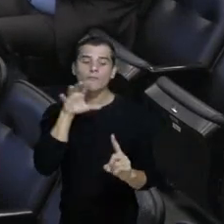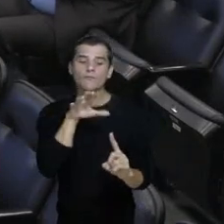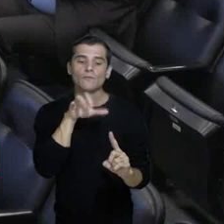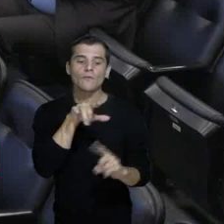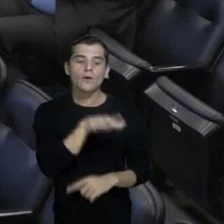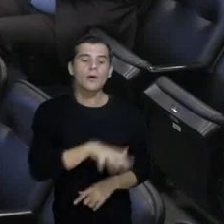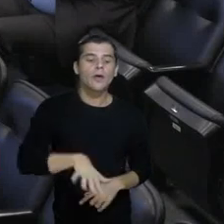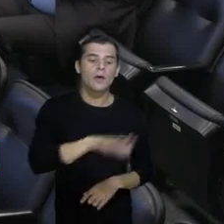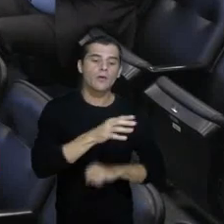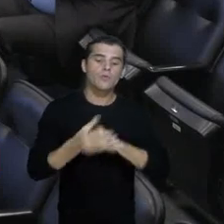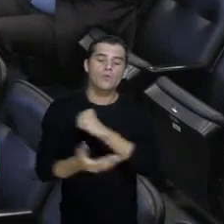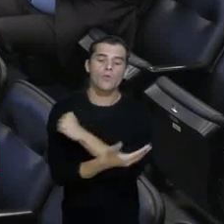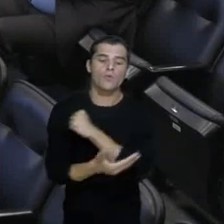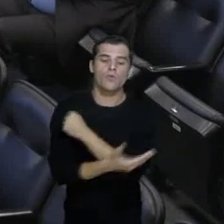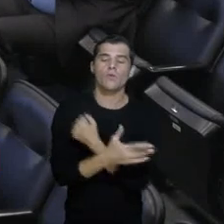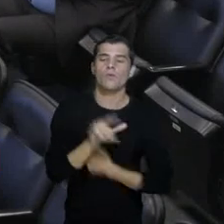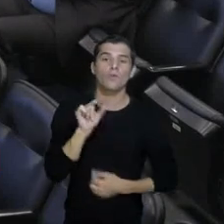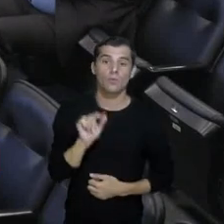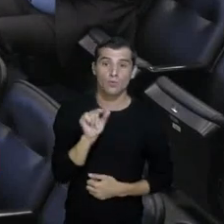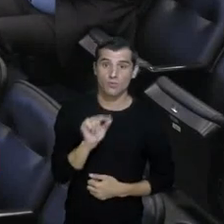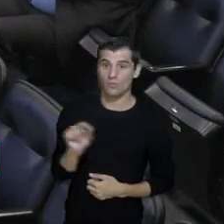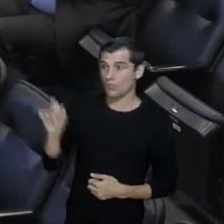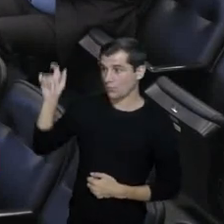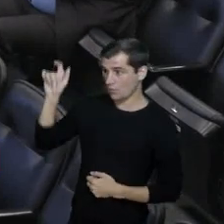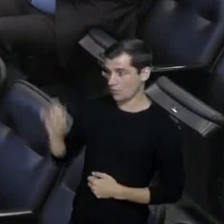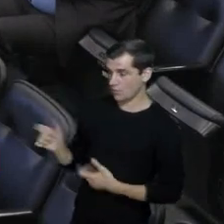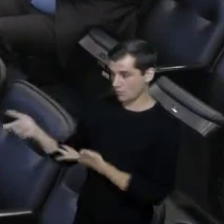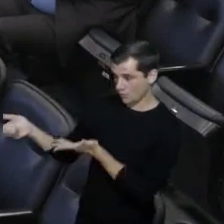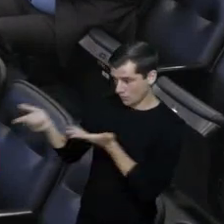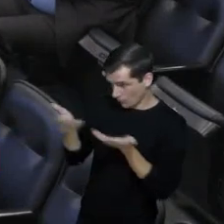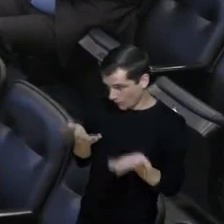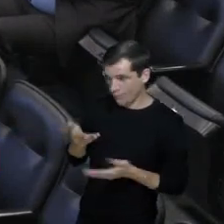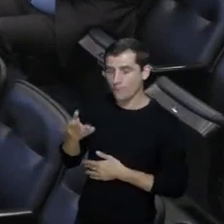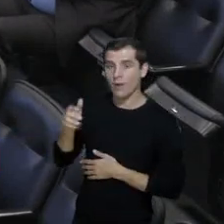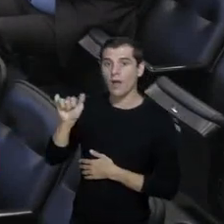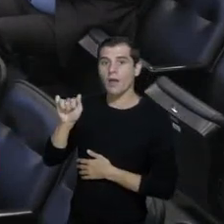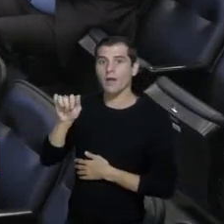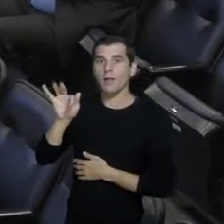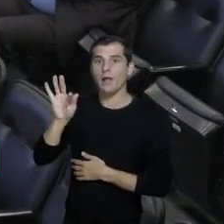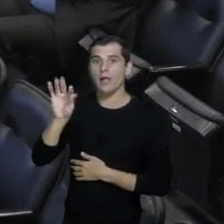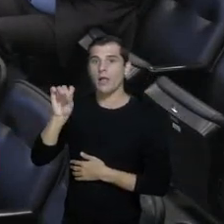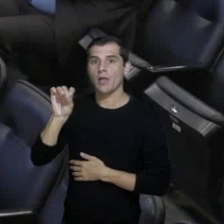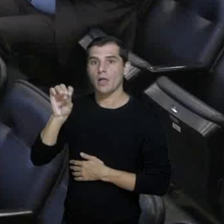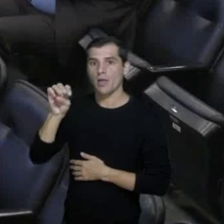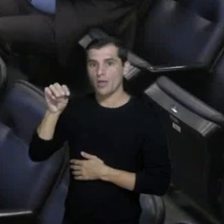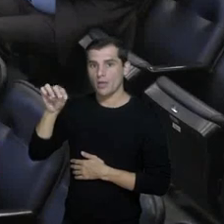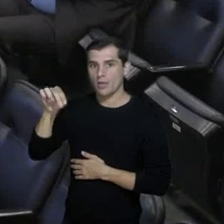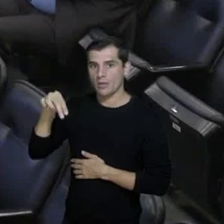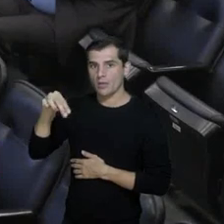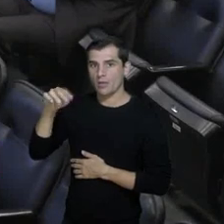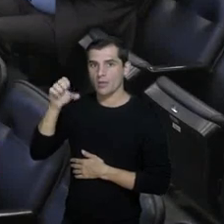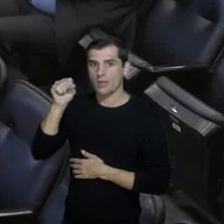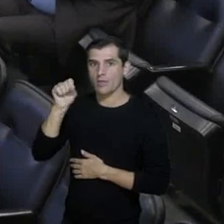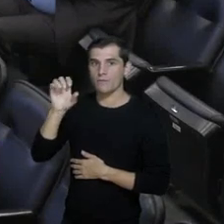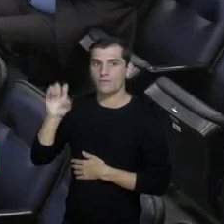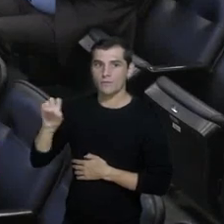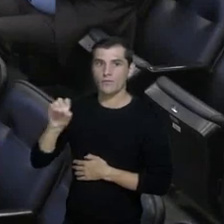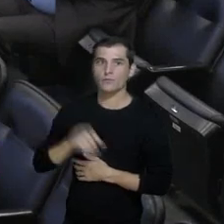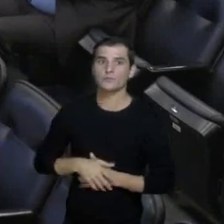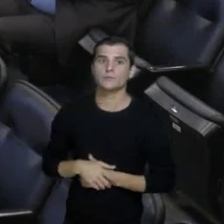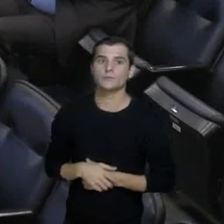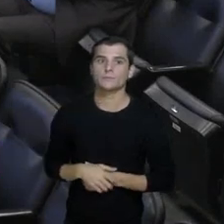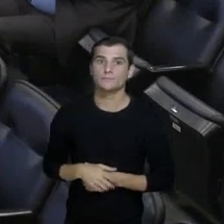Senor Afonso Guizo Neto para a palavra Boa tarde a